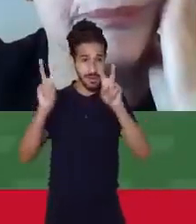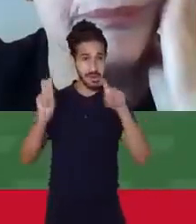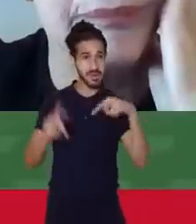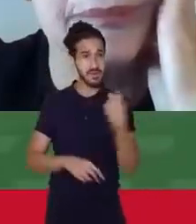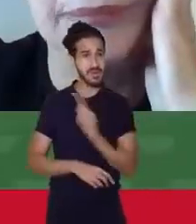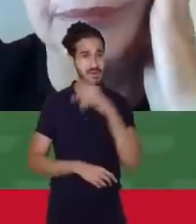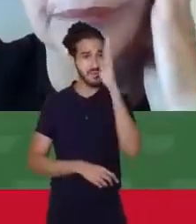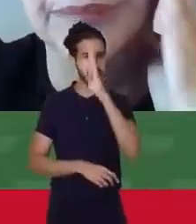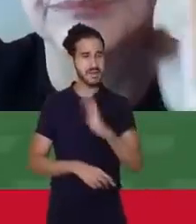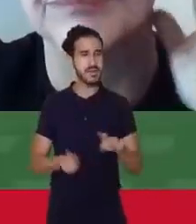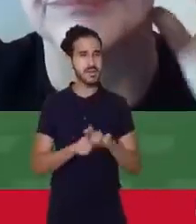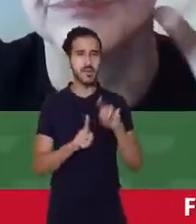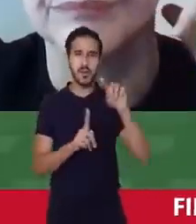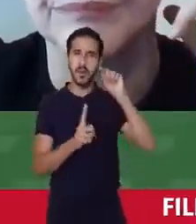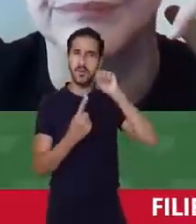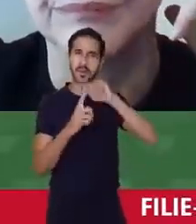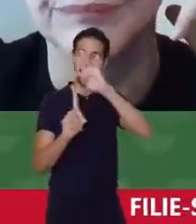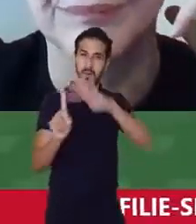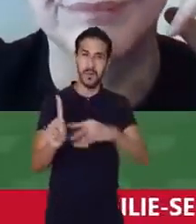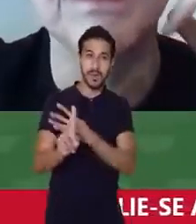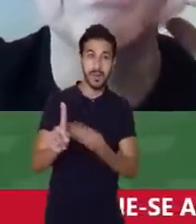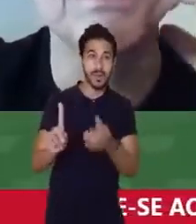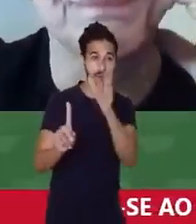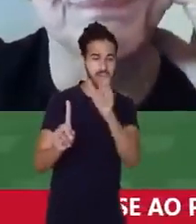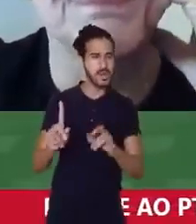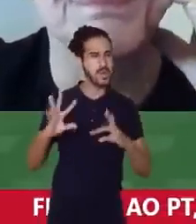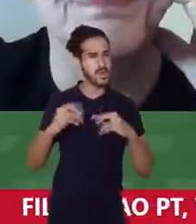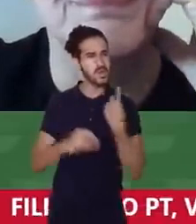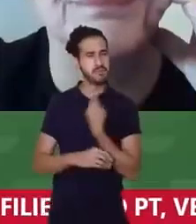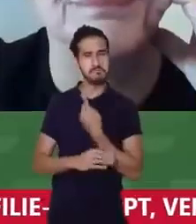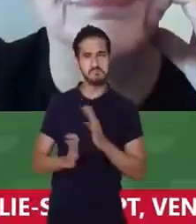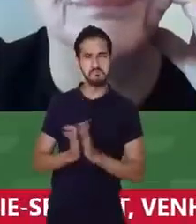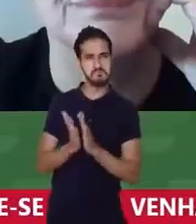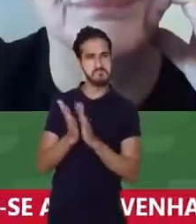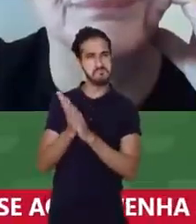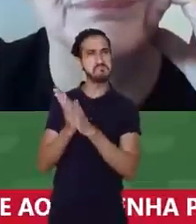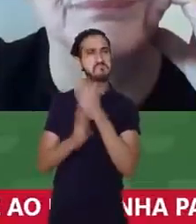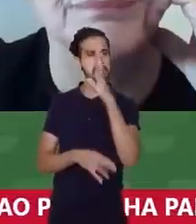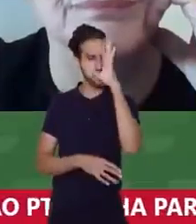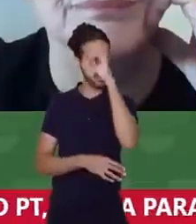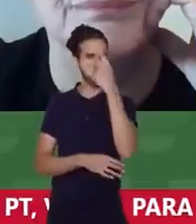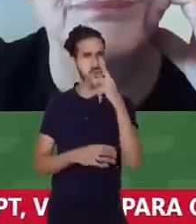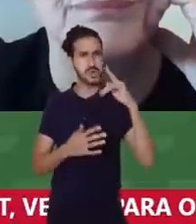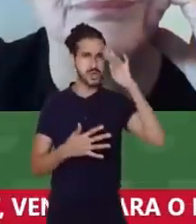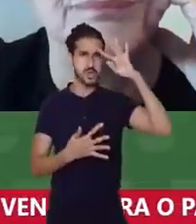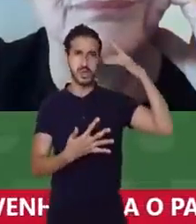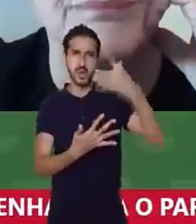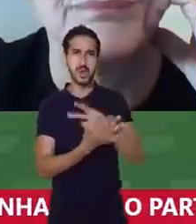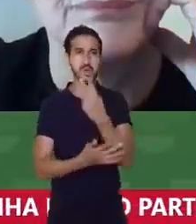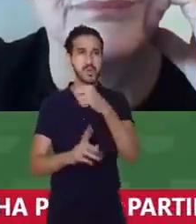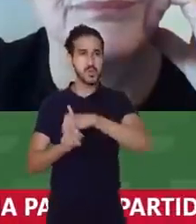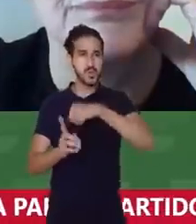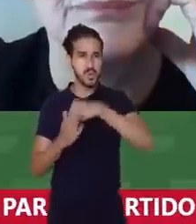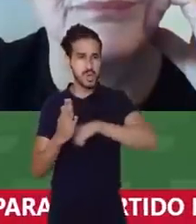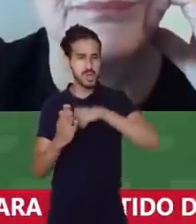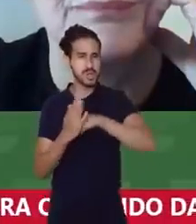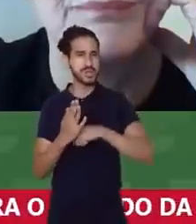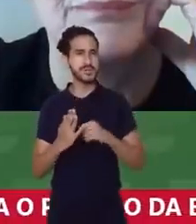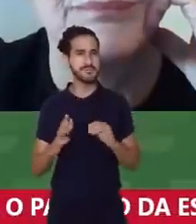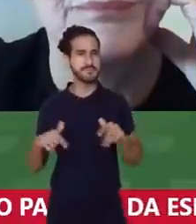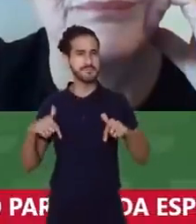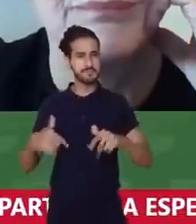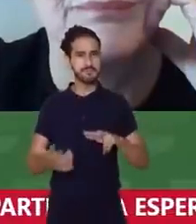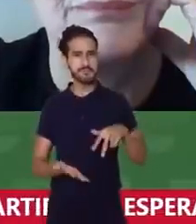país, foi também para te homenagear. Todos nós reconhecemos na tua história, na tua luta, na tua